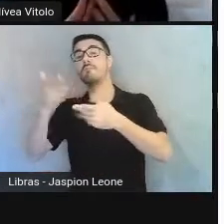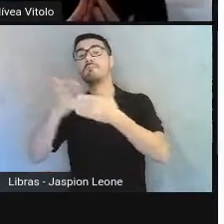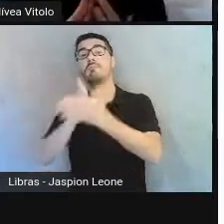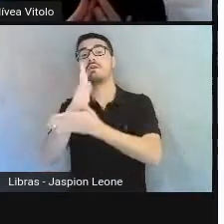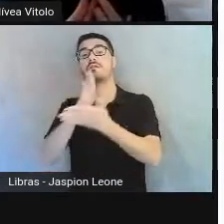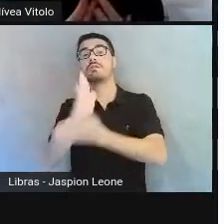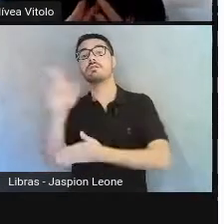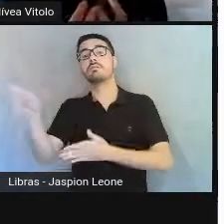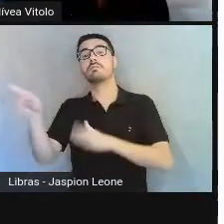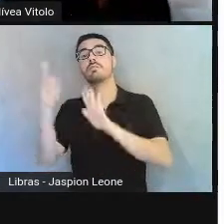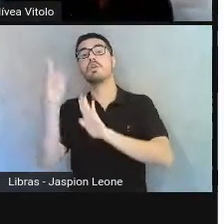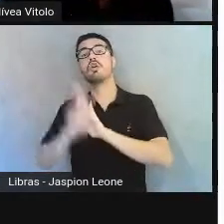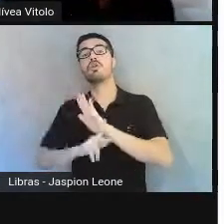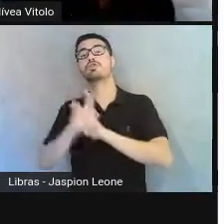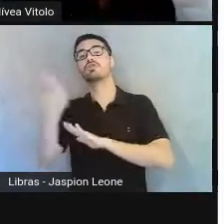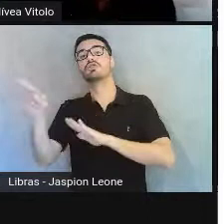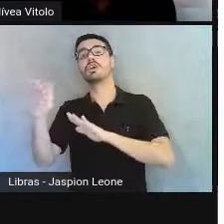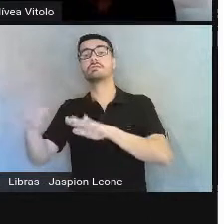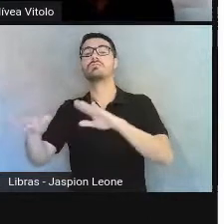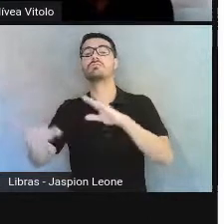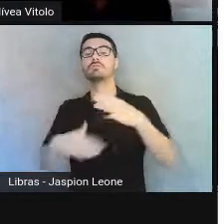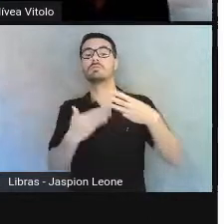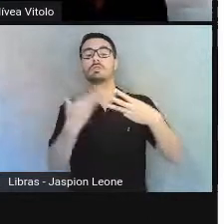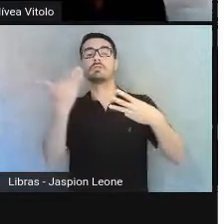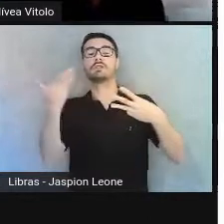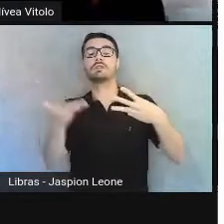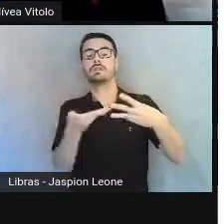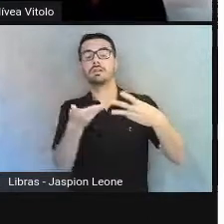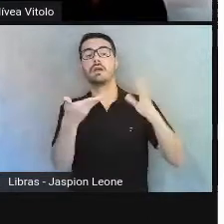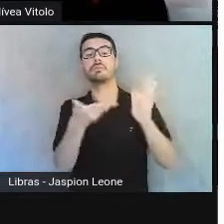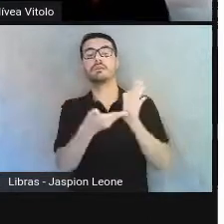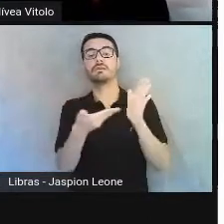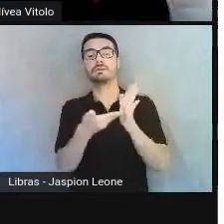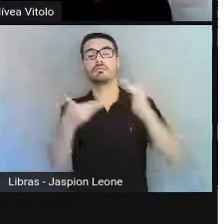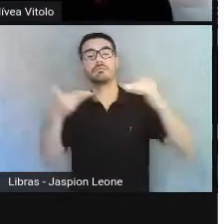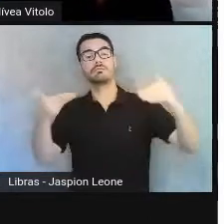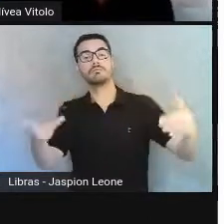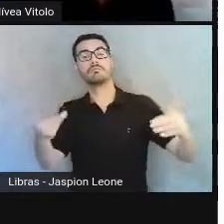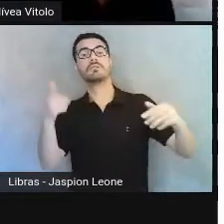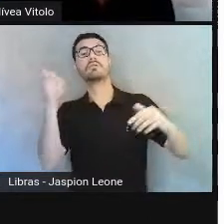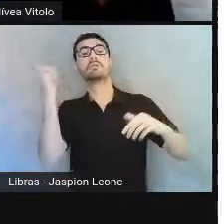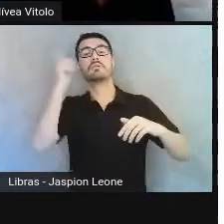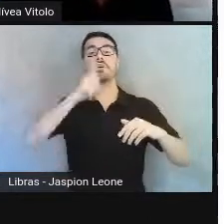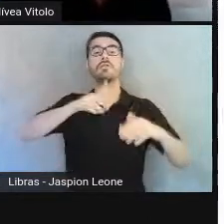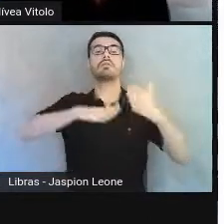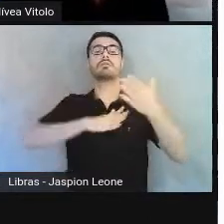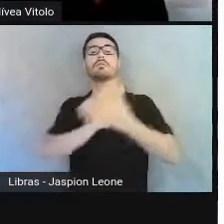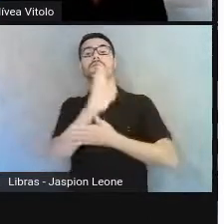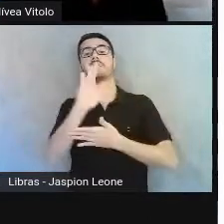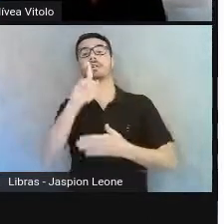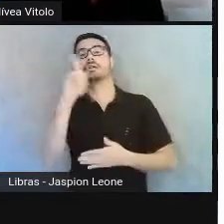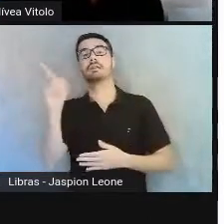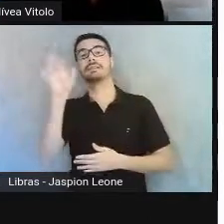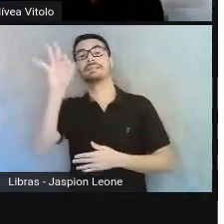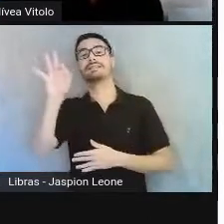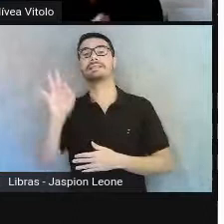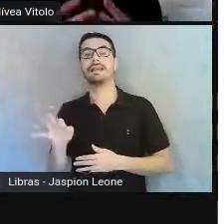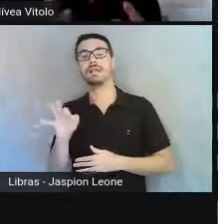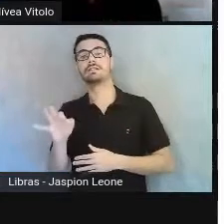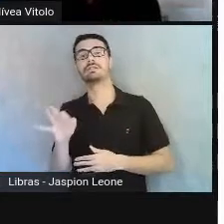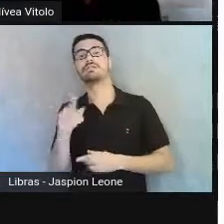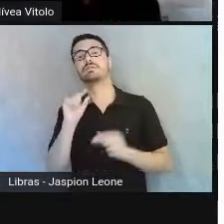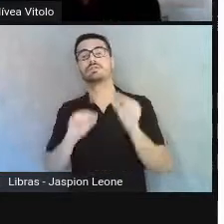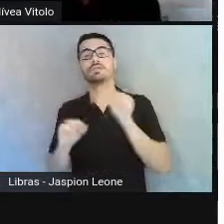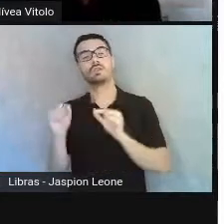aprovar em relação ao que ele encaminha para o Congresso Nacional. E a taxa de dominância do executivo, que é a proporção do